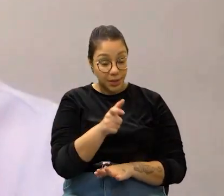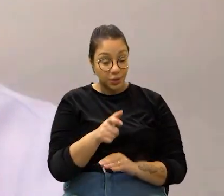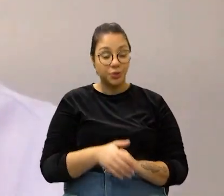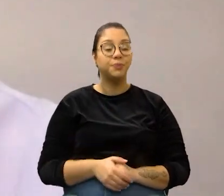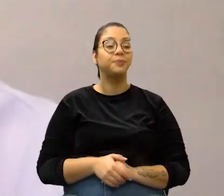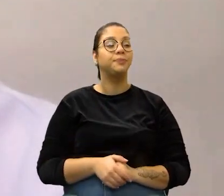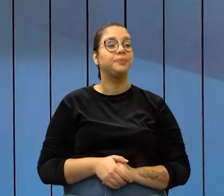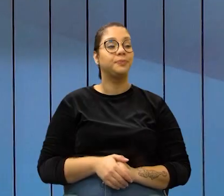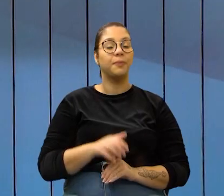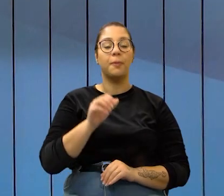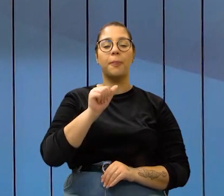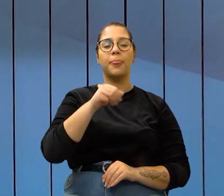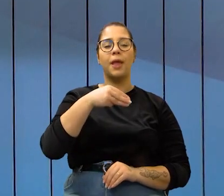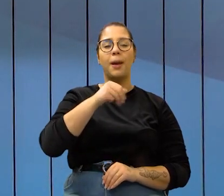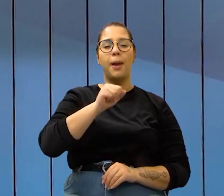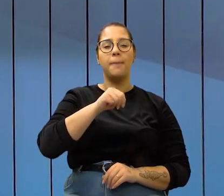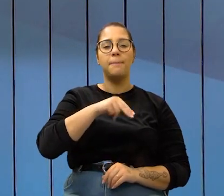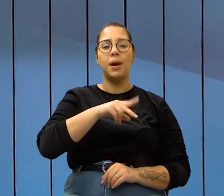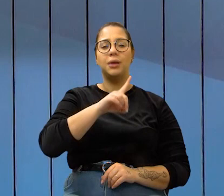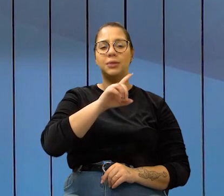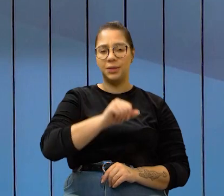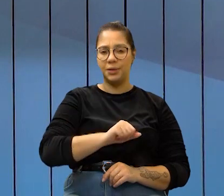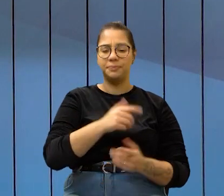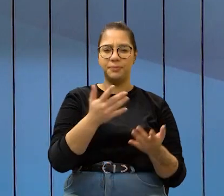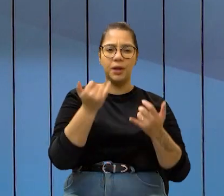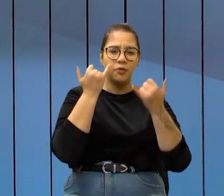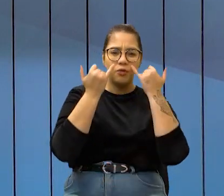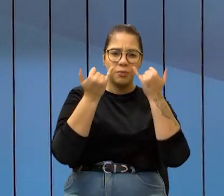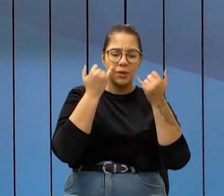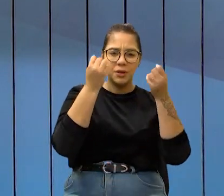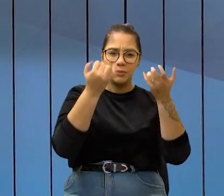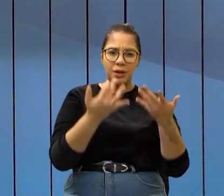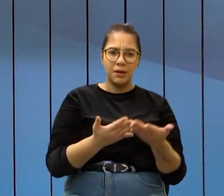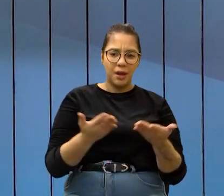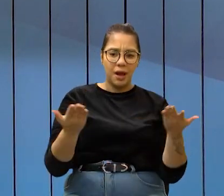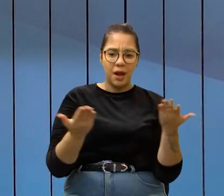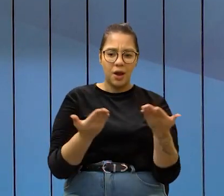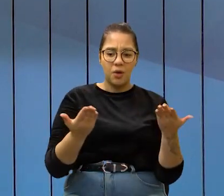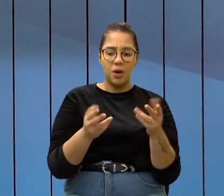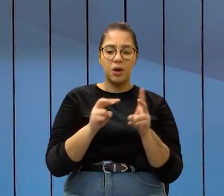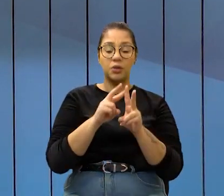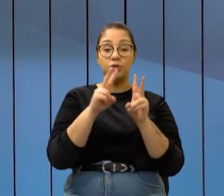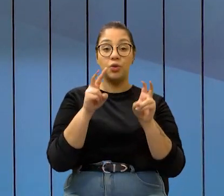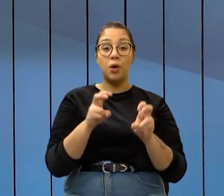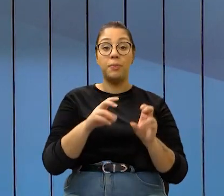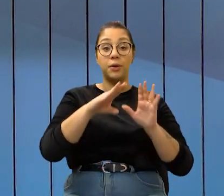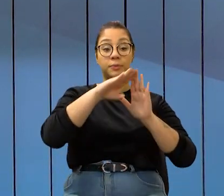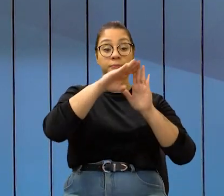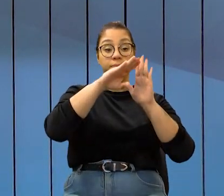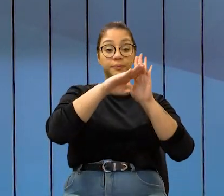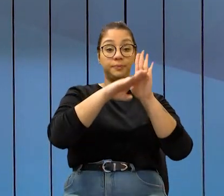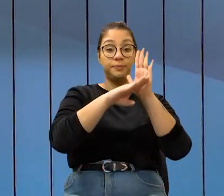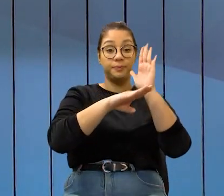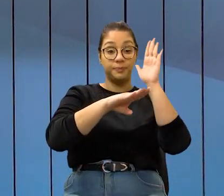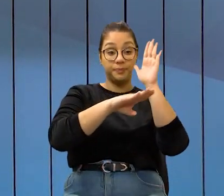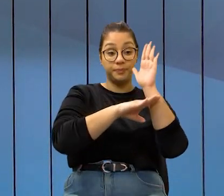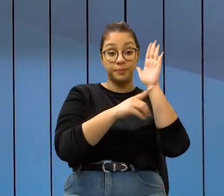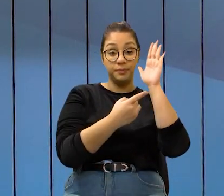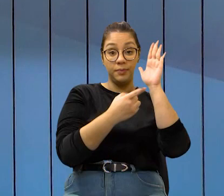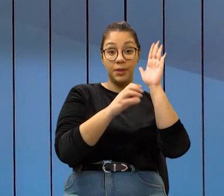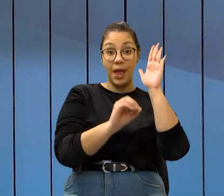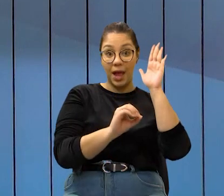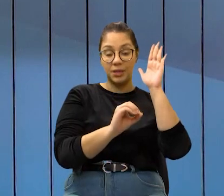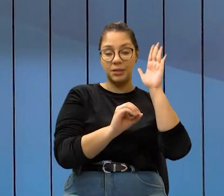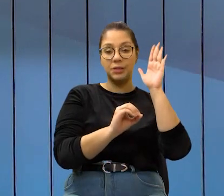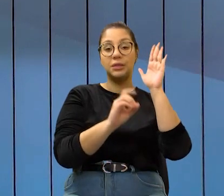interessante. Amanda, esse dado que eu passei aqui agora sobre a 10ª posição, tirando o